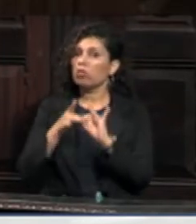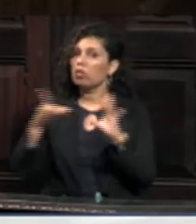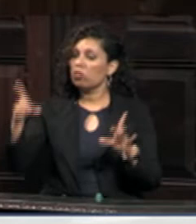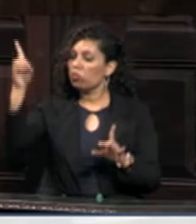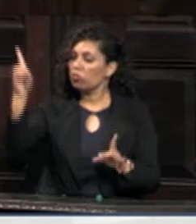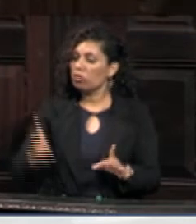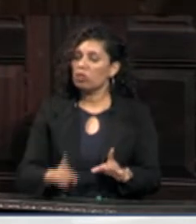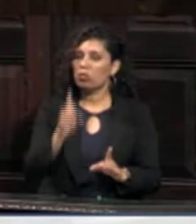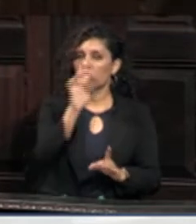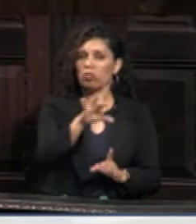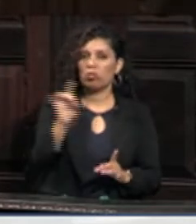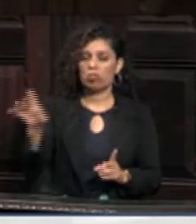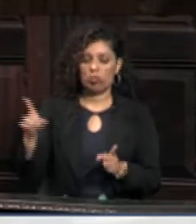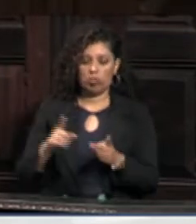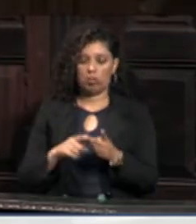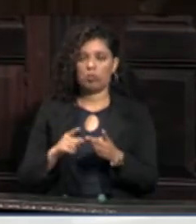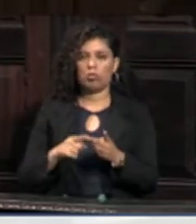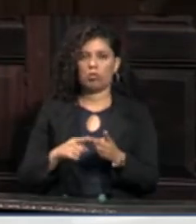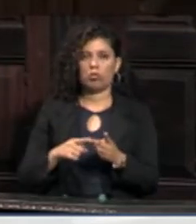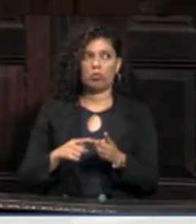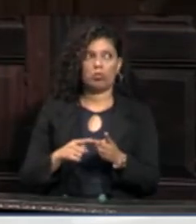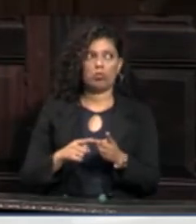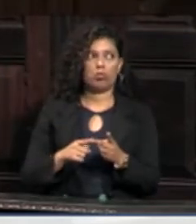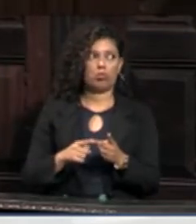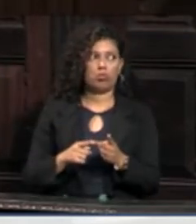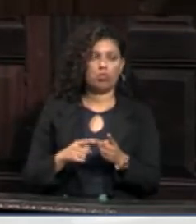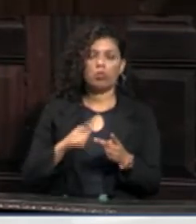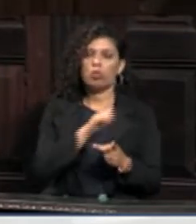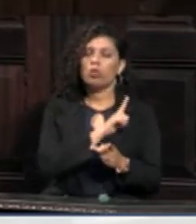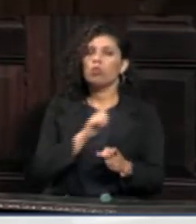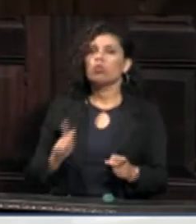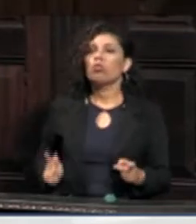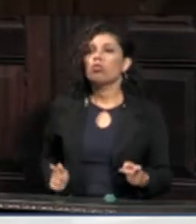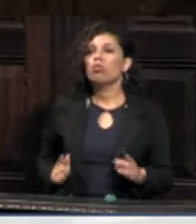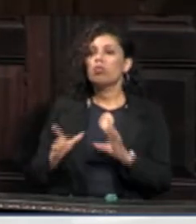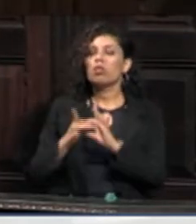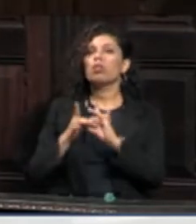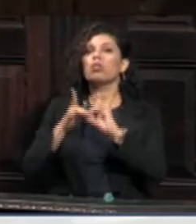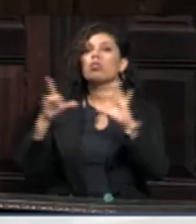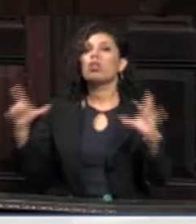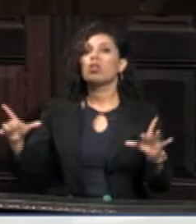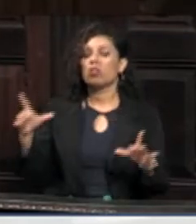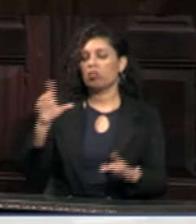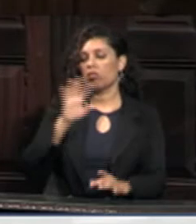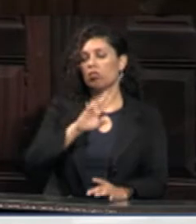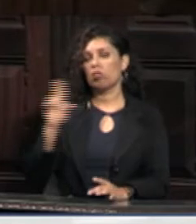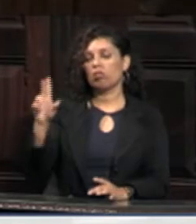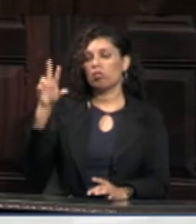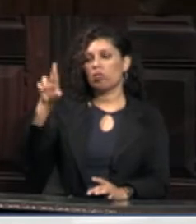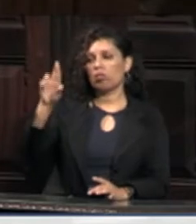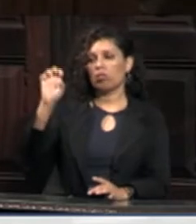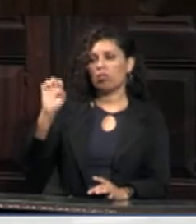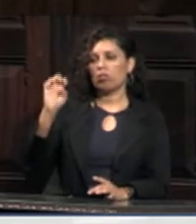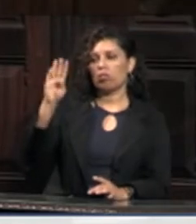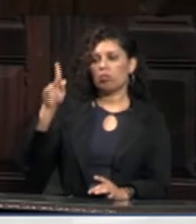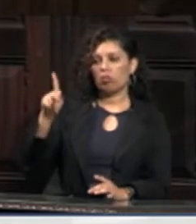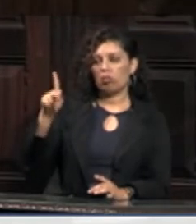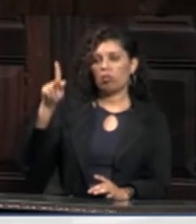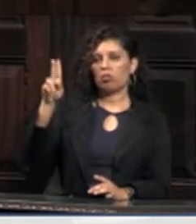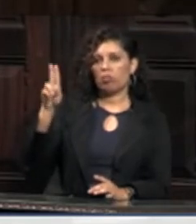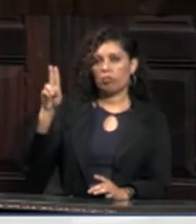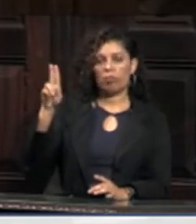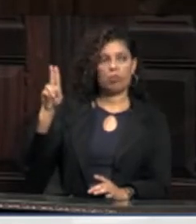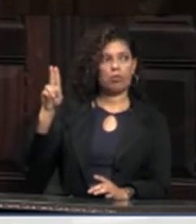direito e a República, porque não conheço e não admito